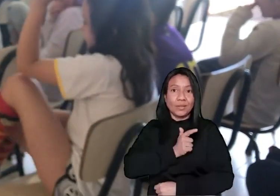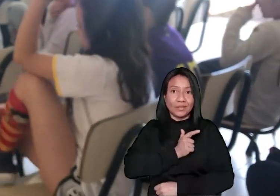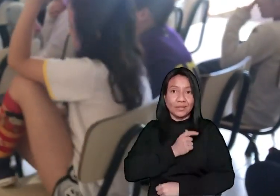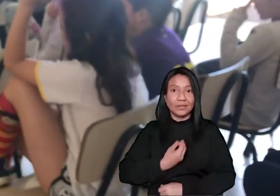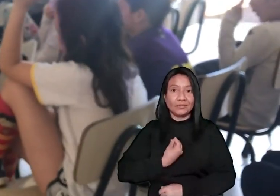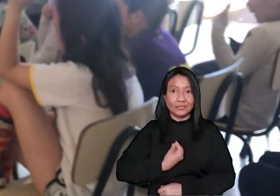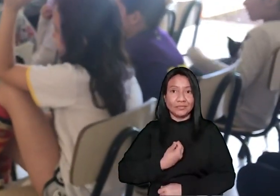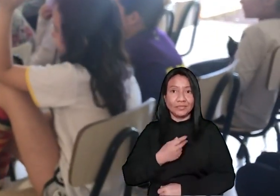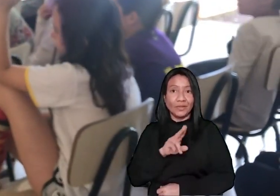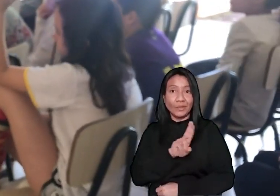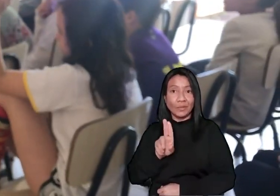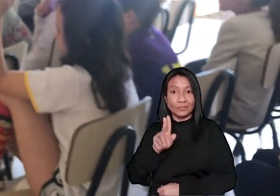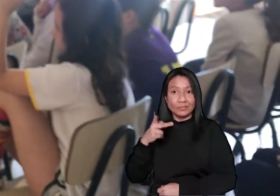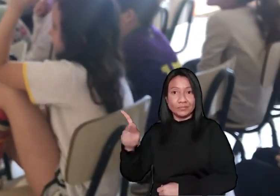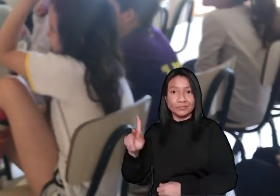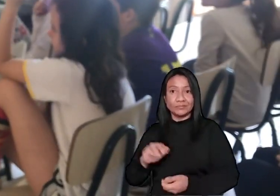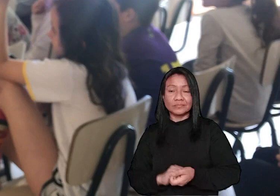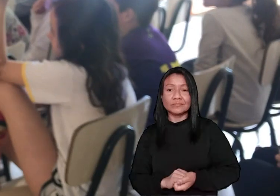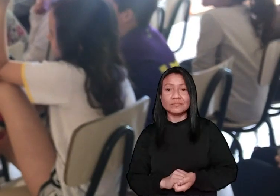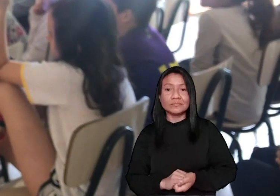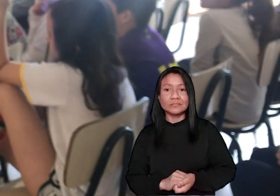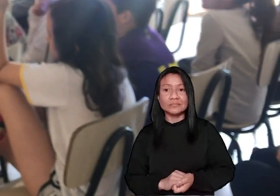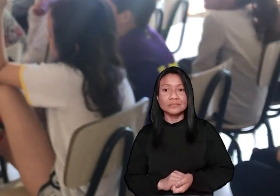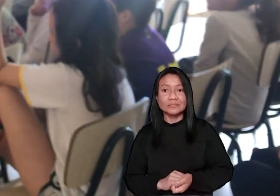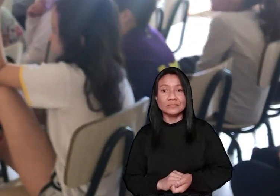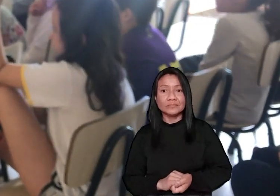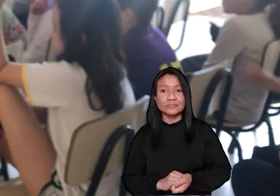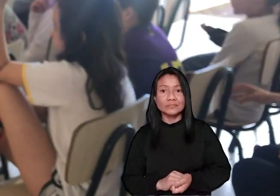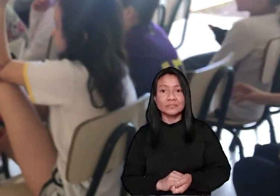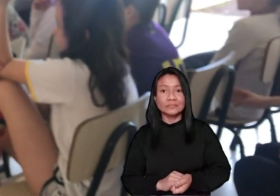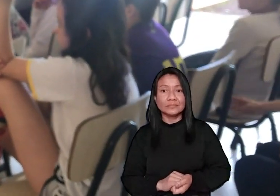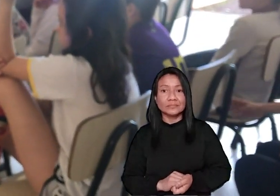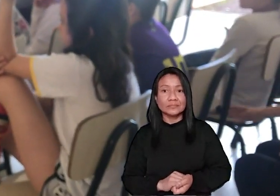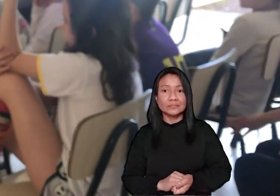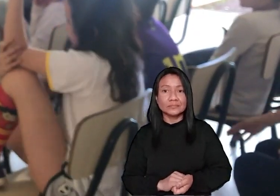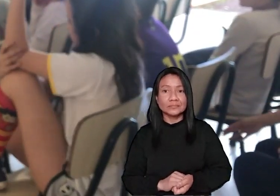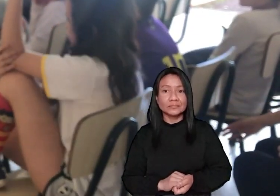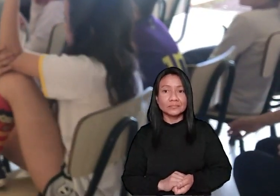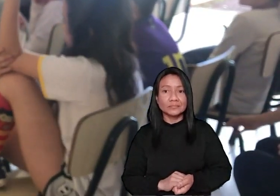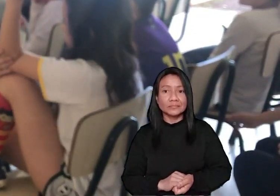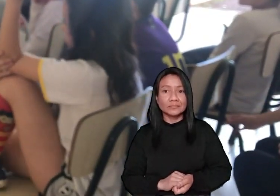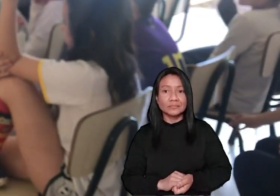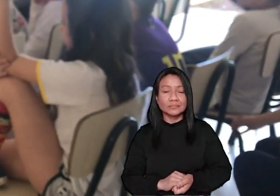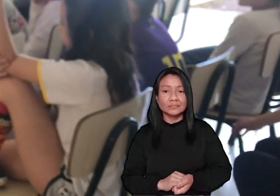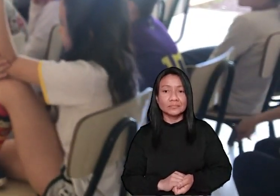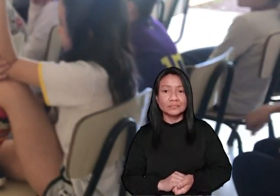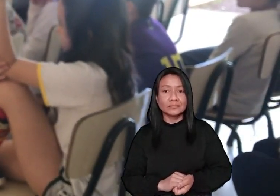da construção lá do sítio, por que eles não construíram casas no meio